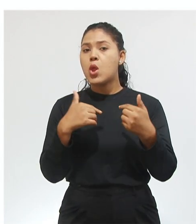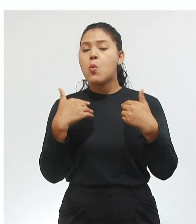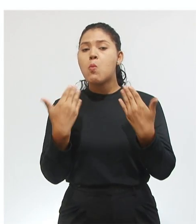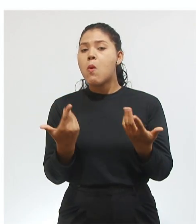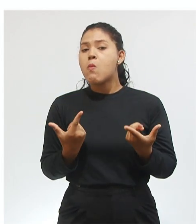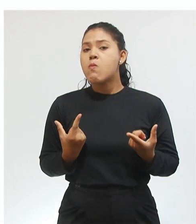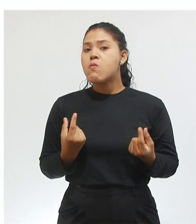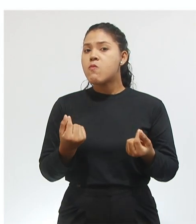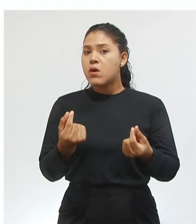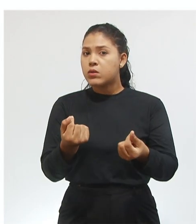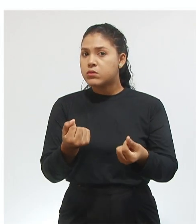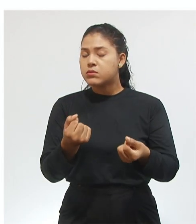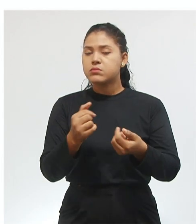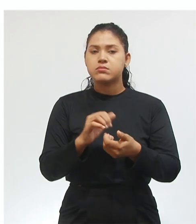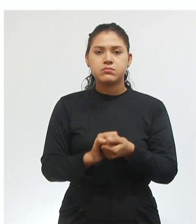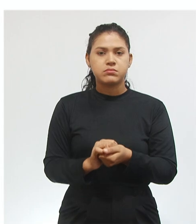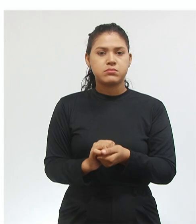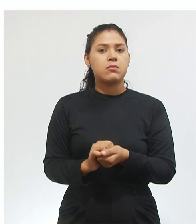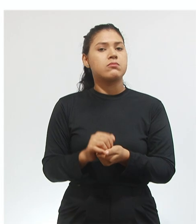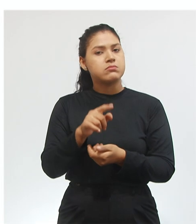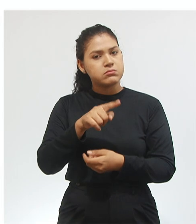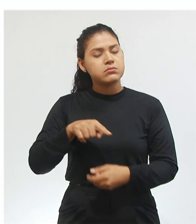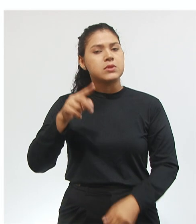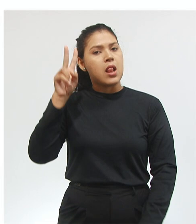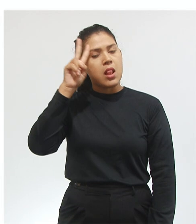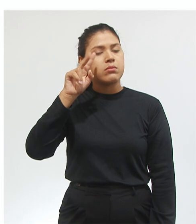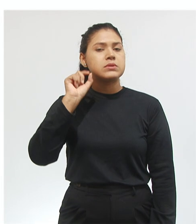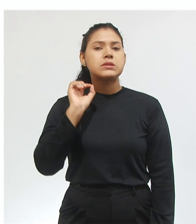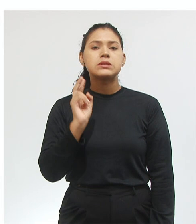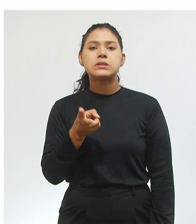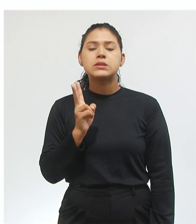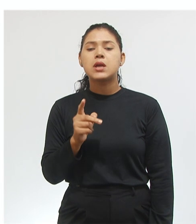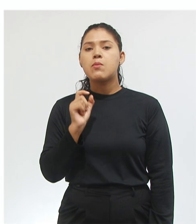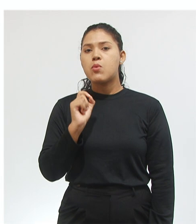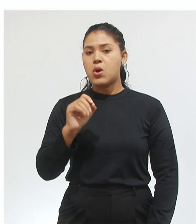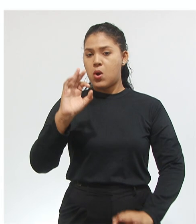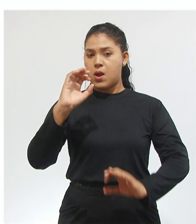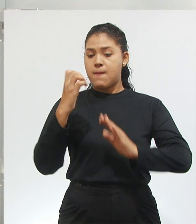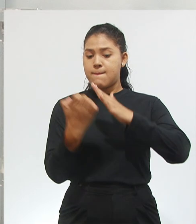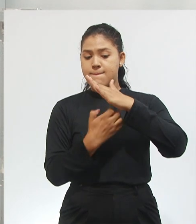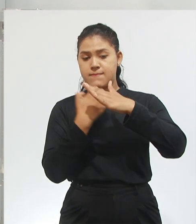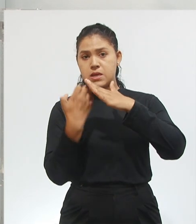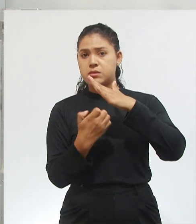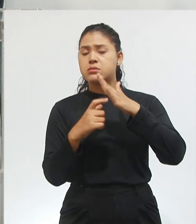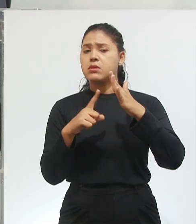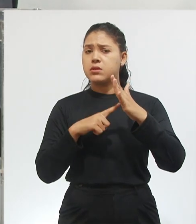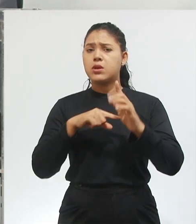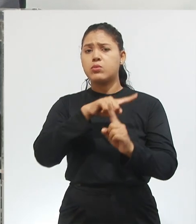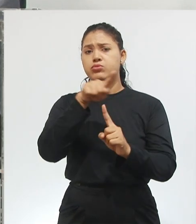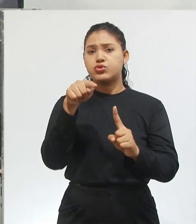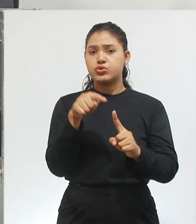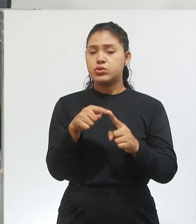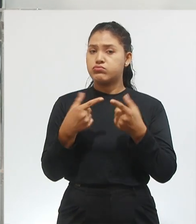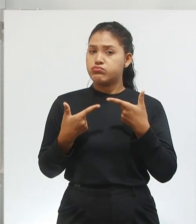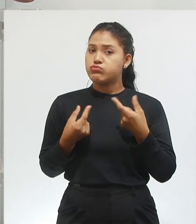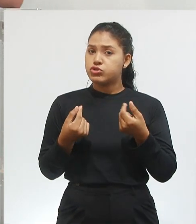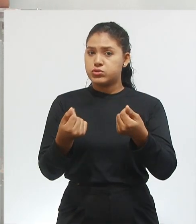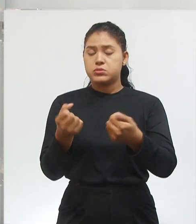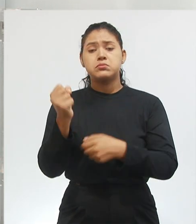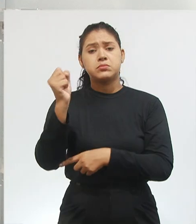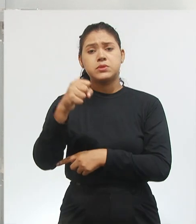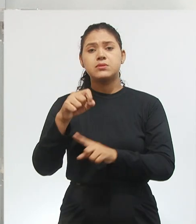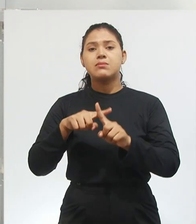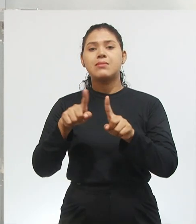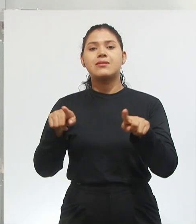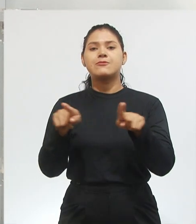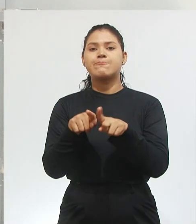lembra lembre-se sempre que uma organização ela surge sim com a finalidade de ter lucratividade